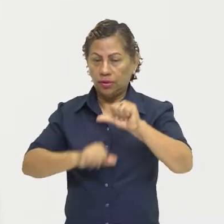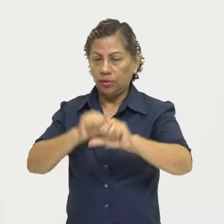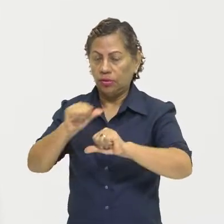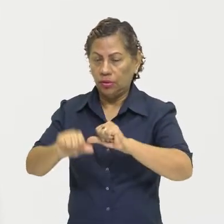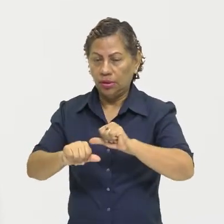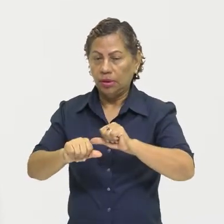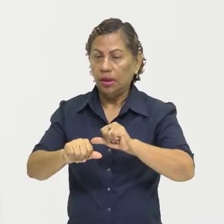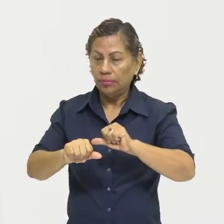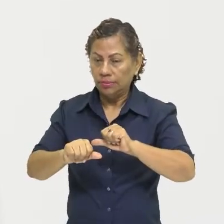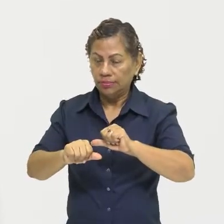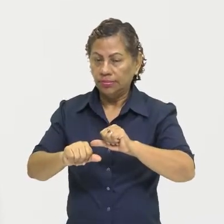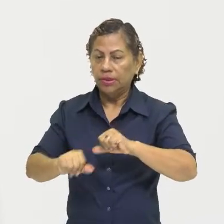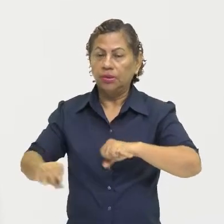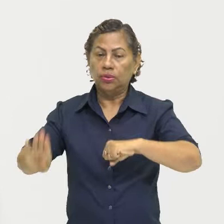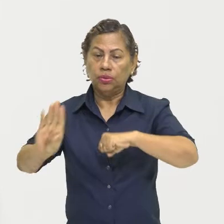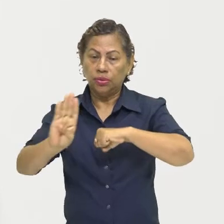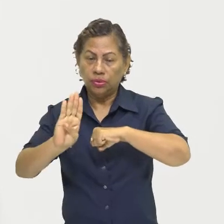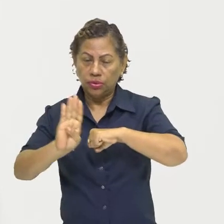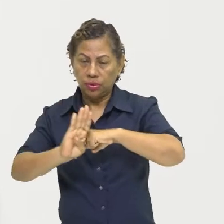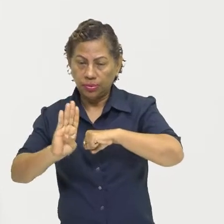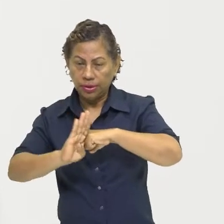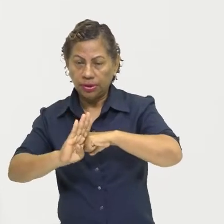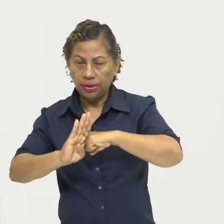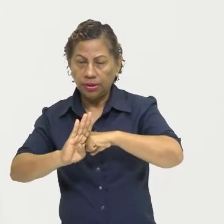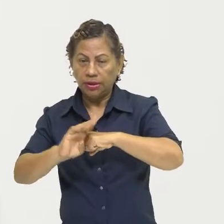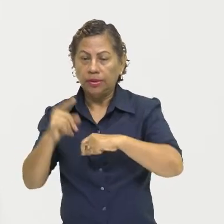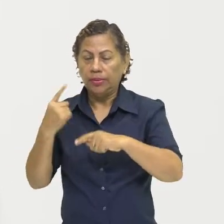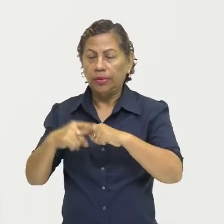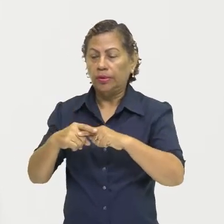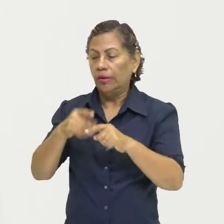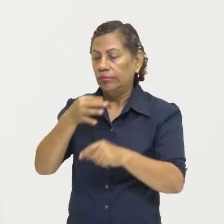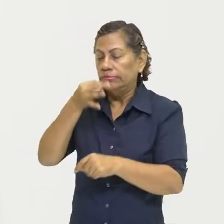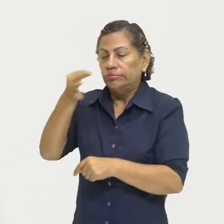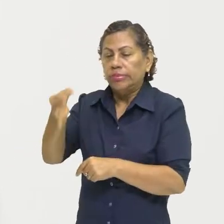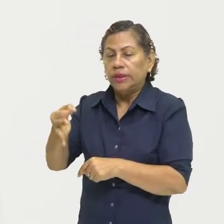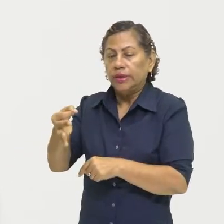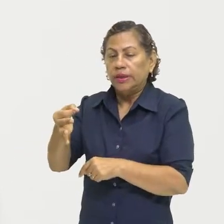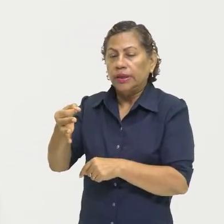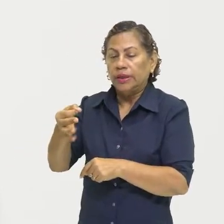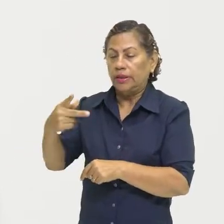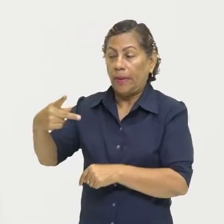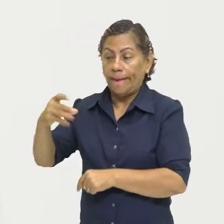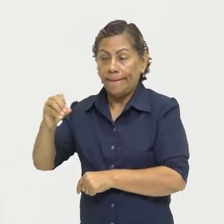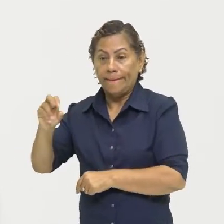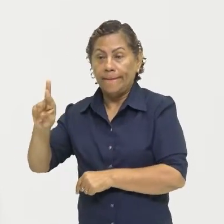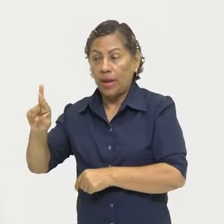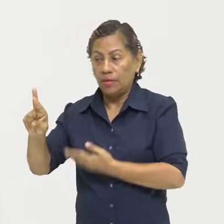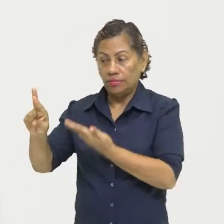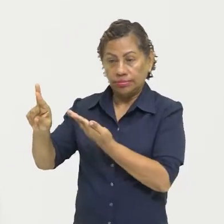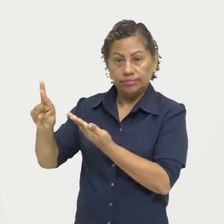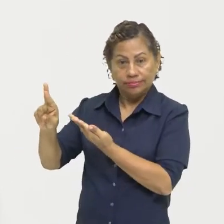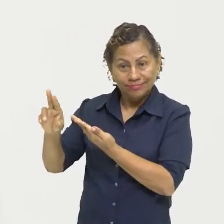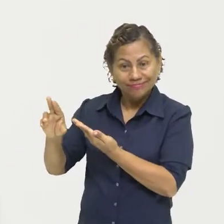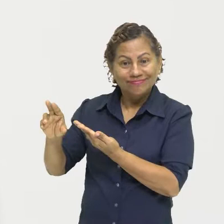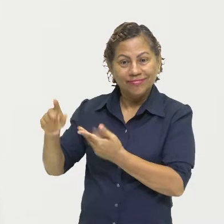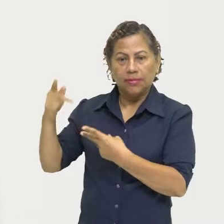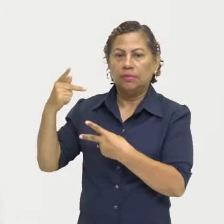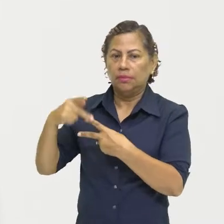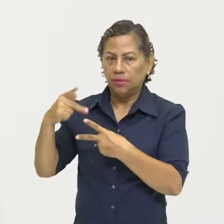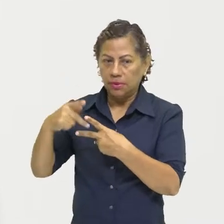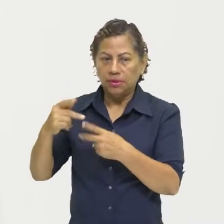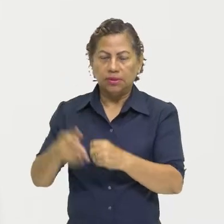por. Quem opta, opta por alguma coisa. Logo, quando eu transformo ele em um substantivo, que no caso é a